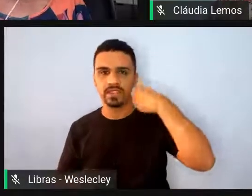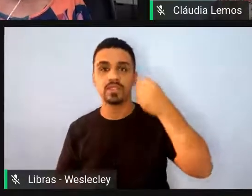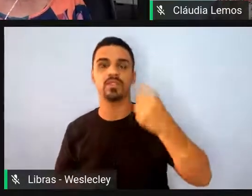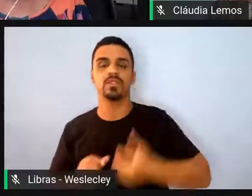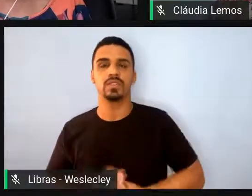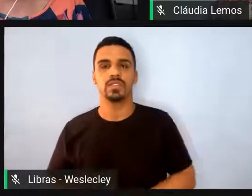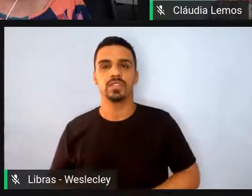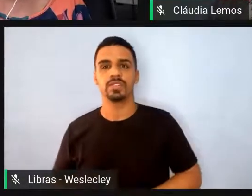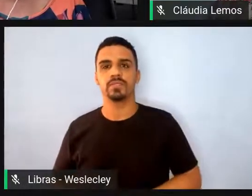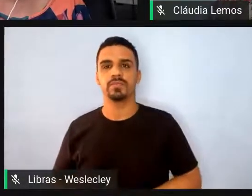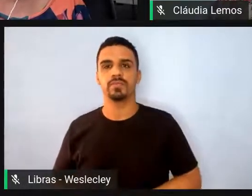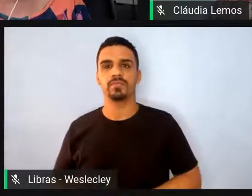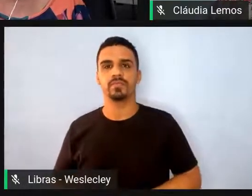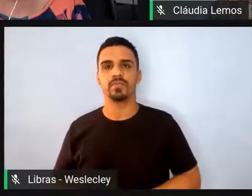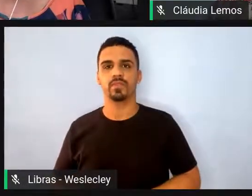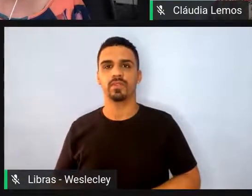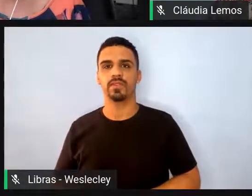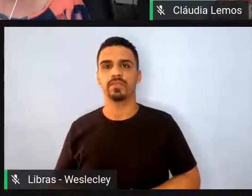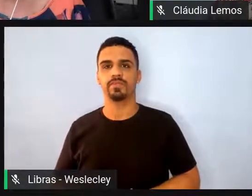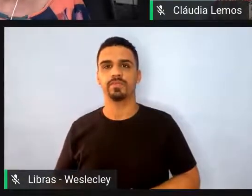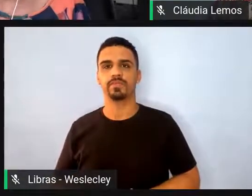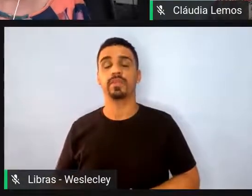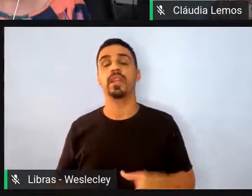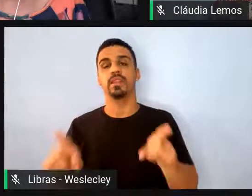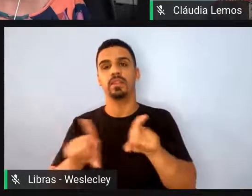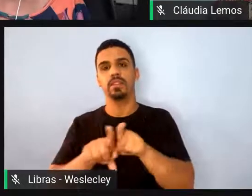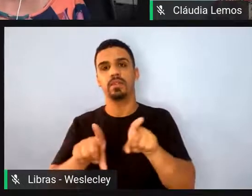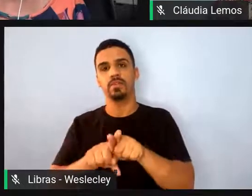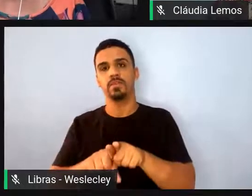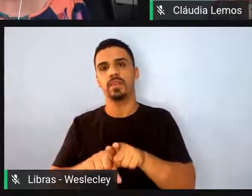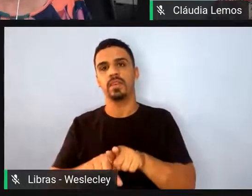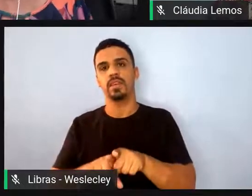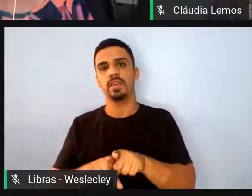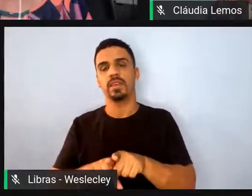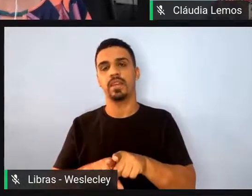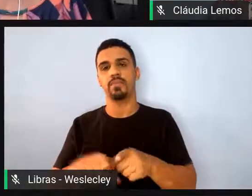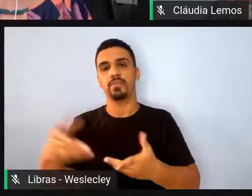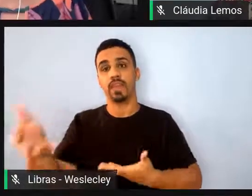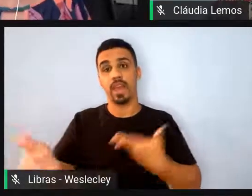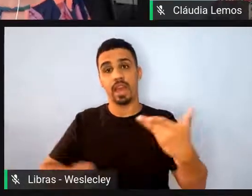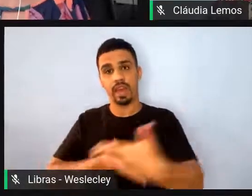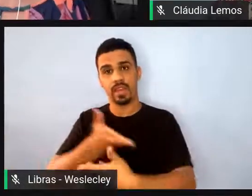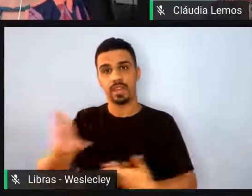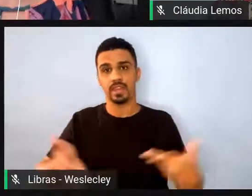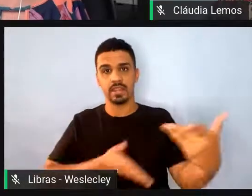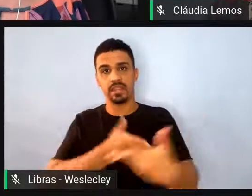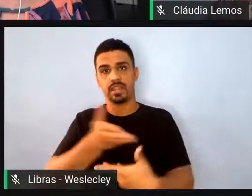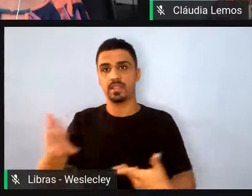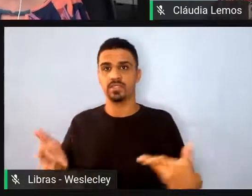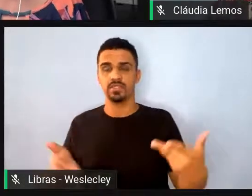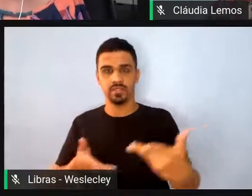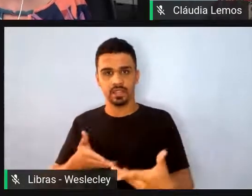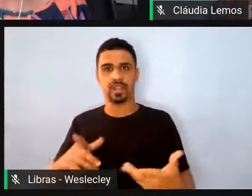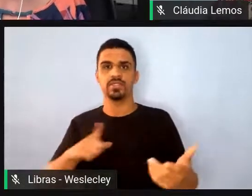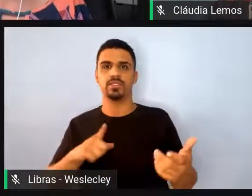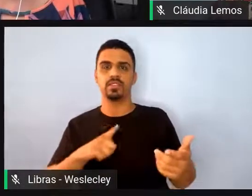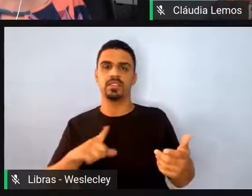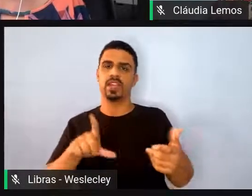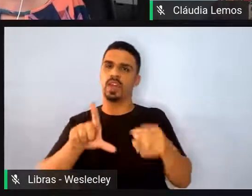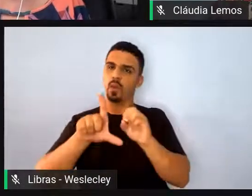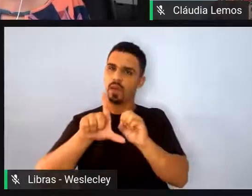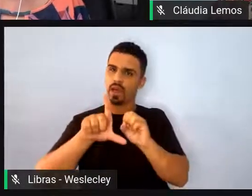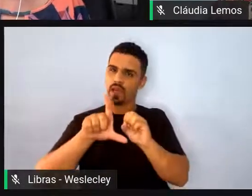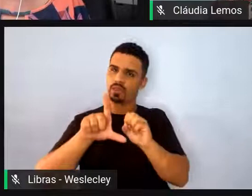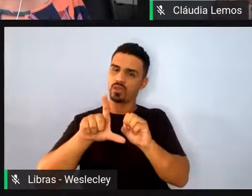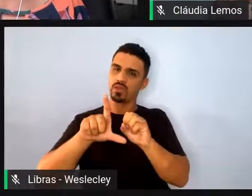Outra conclusão que eu cheguei também no estudo é que a interatividade, apesar de todas as transmissões elas